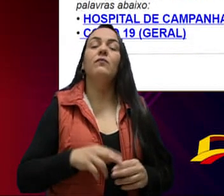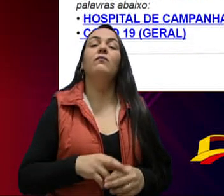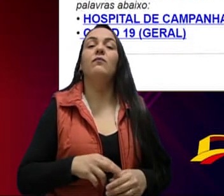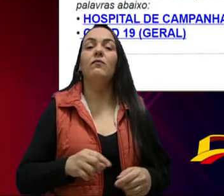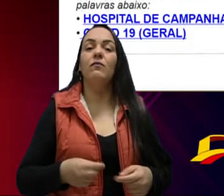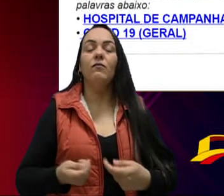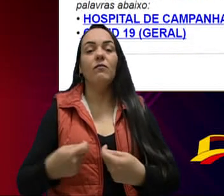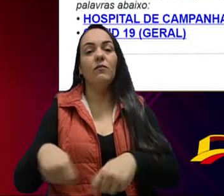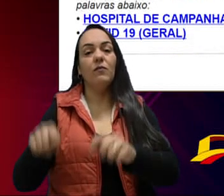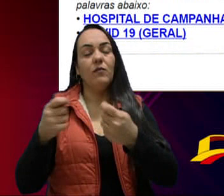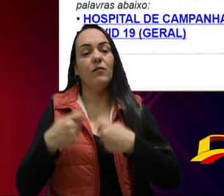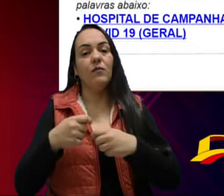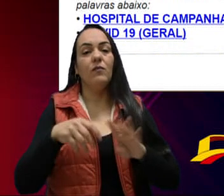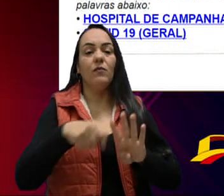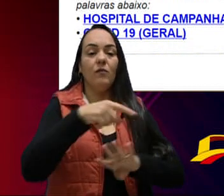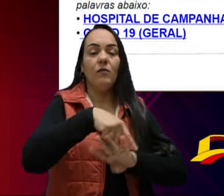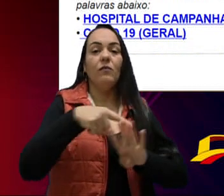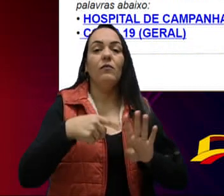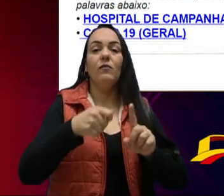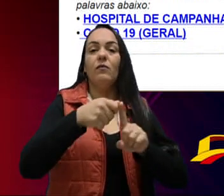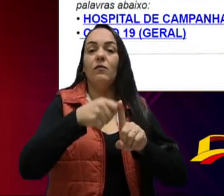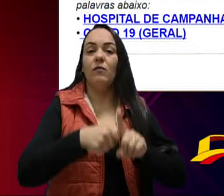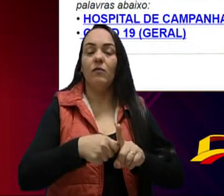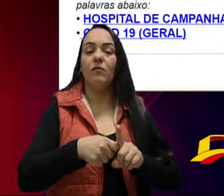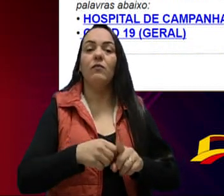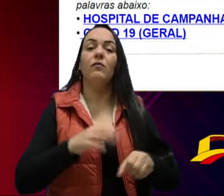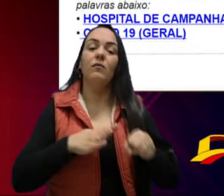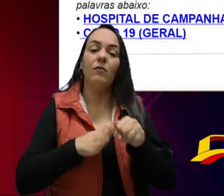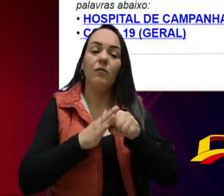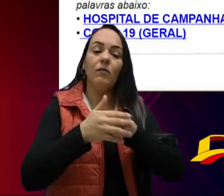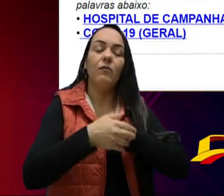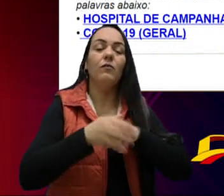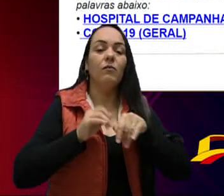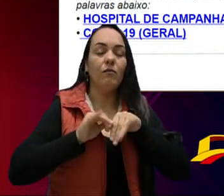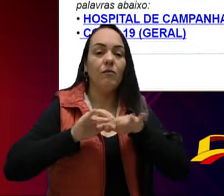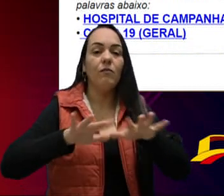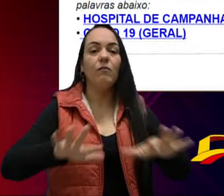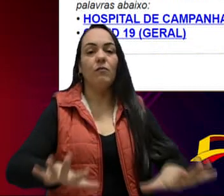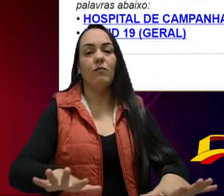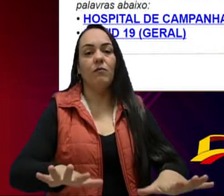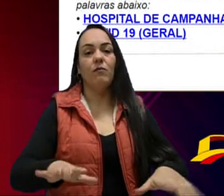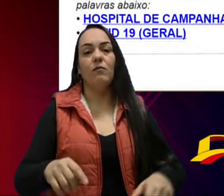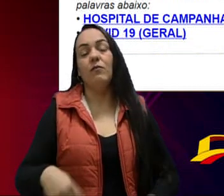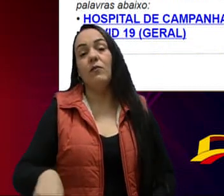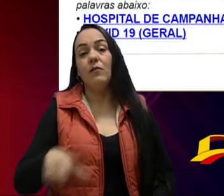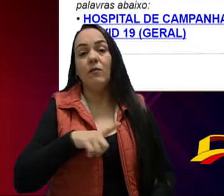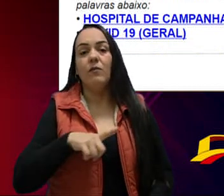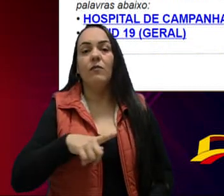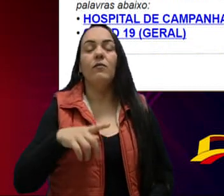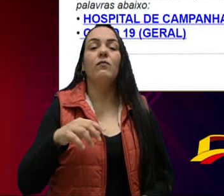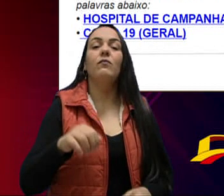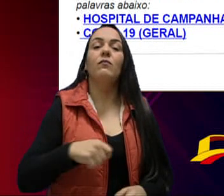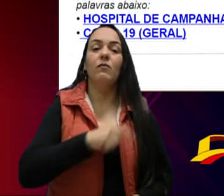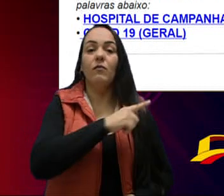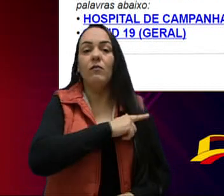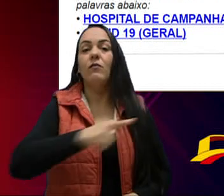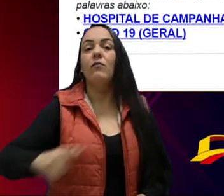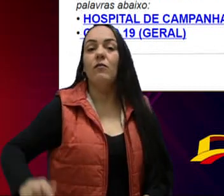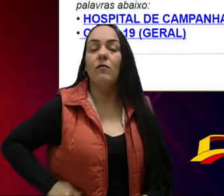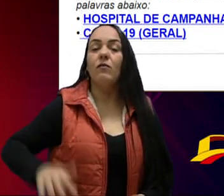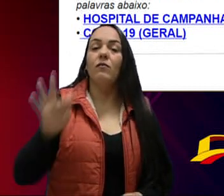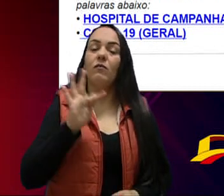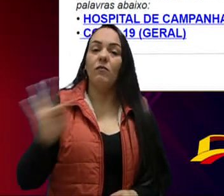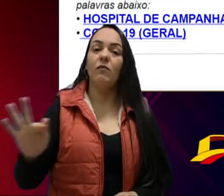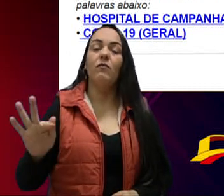extraordinários recebidos no quadrimestre para o convide então aqui tem do governo federal em 30